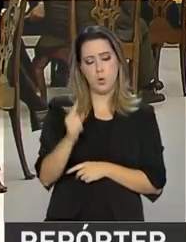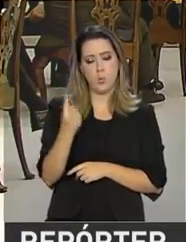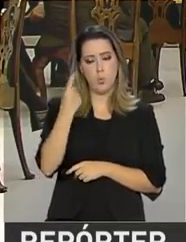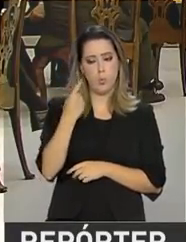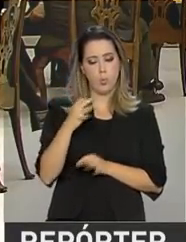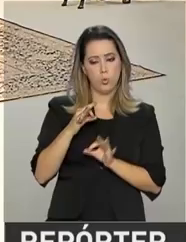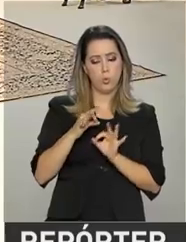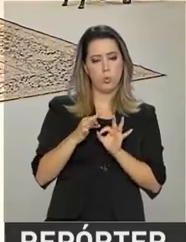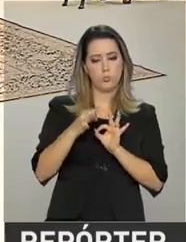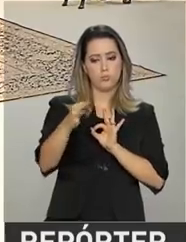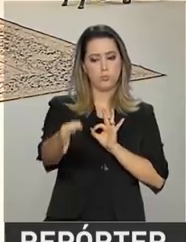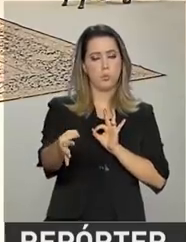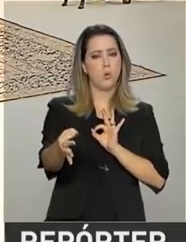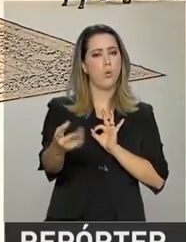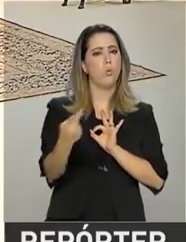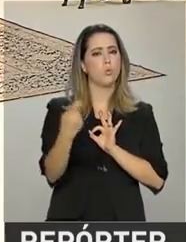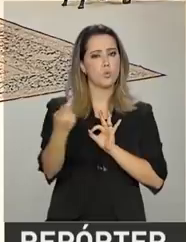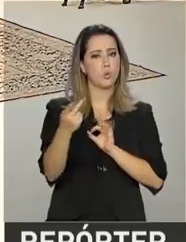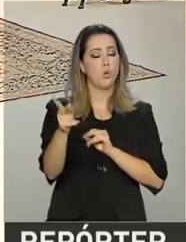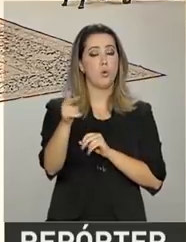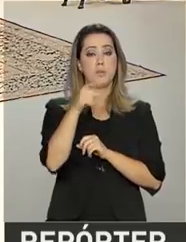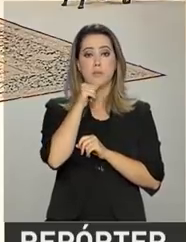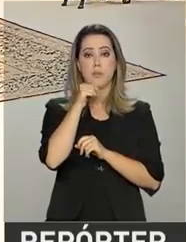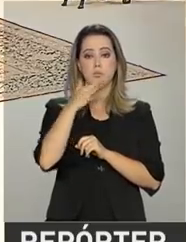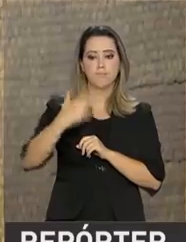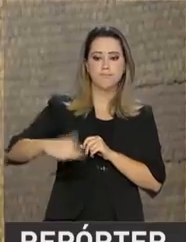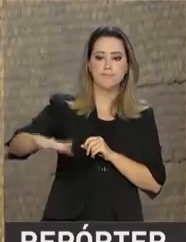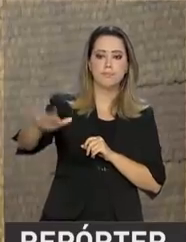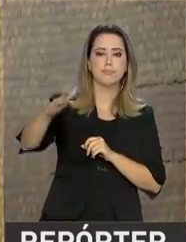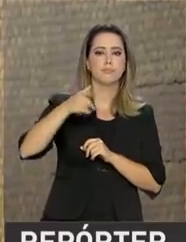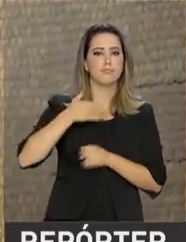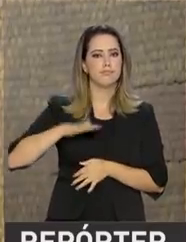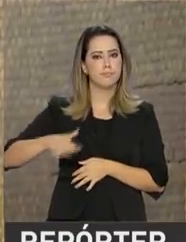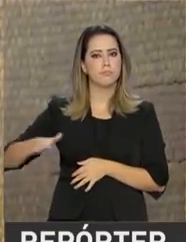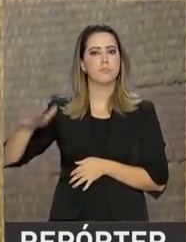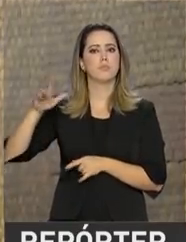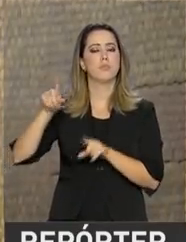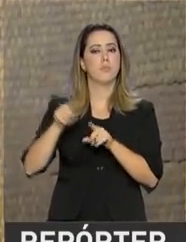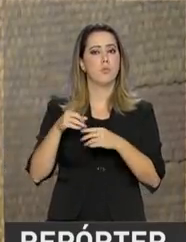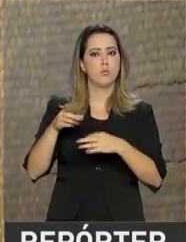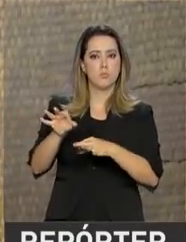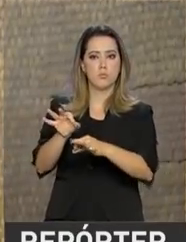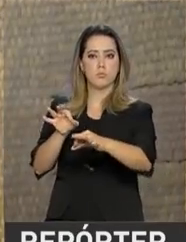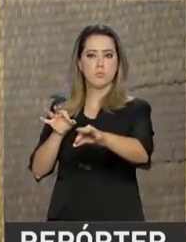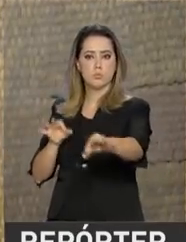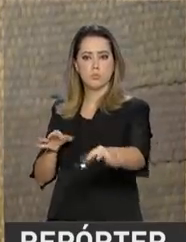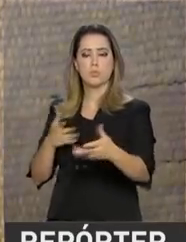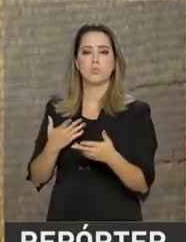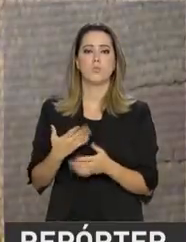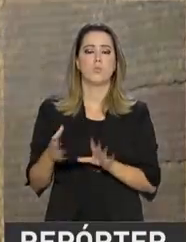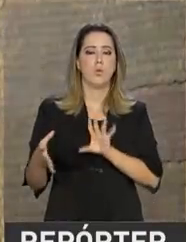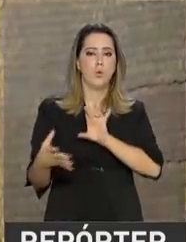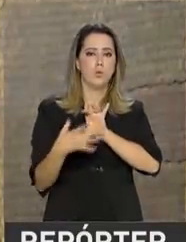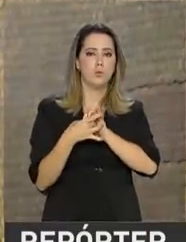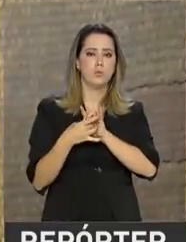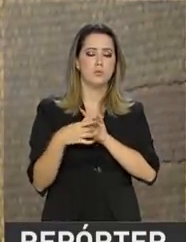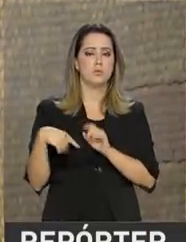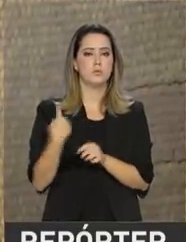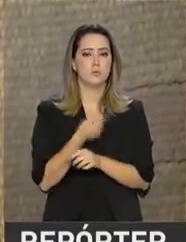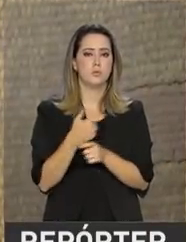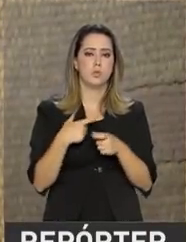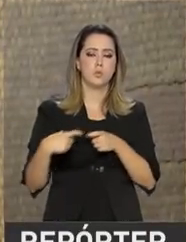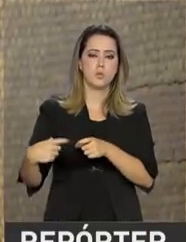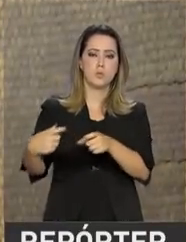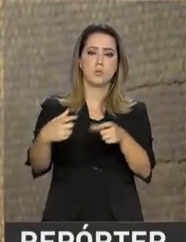central ligando os oceanos Pacífico e Atlântico. Conectar as malhas rodoviárias em nossa